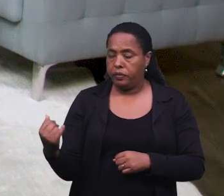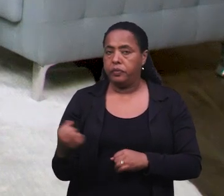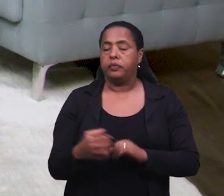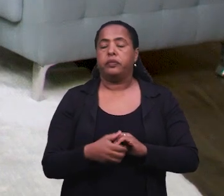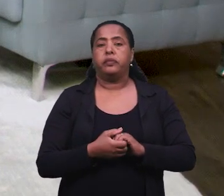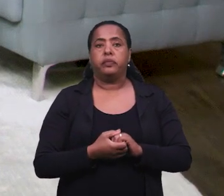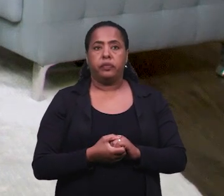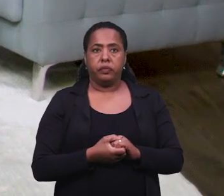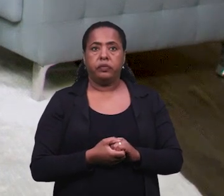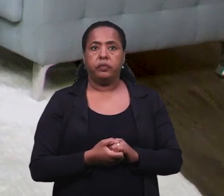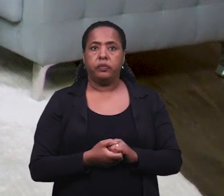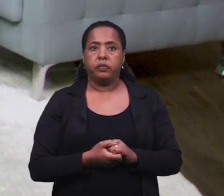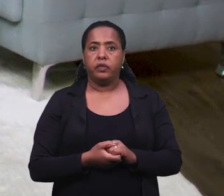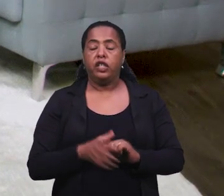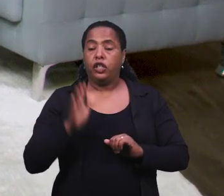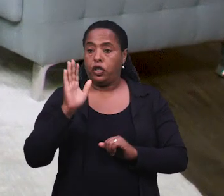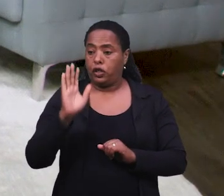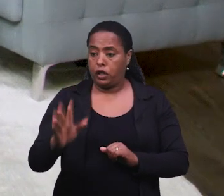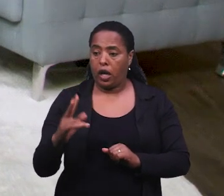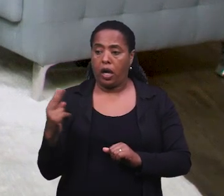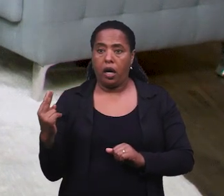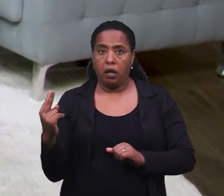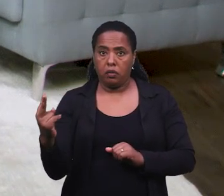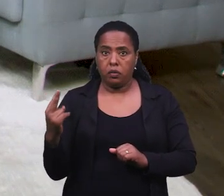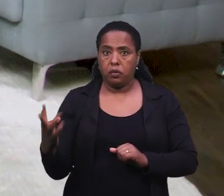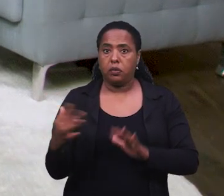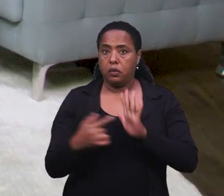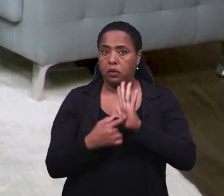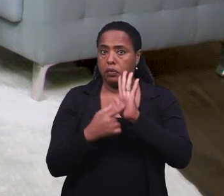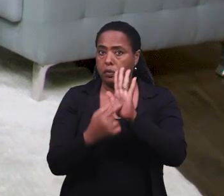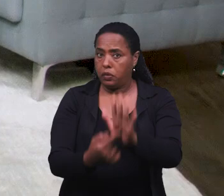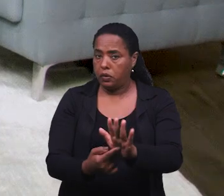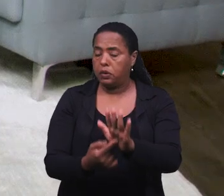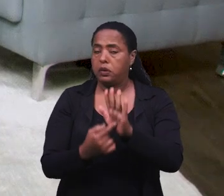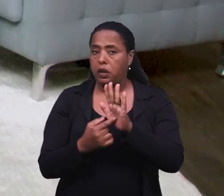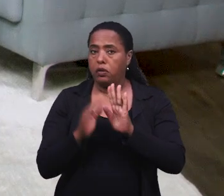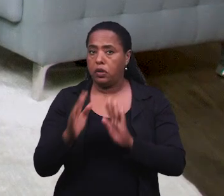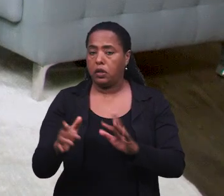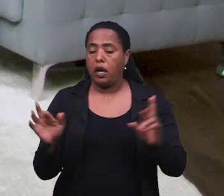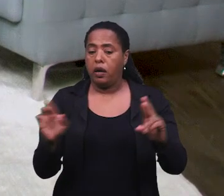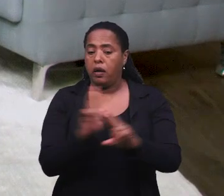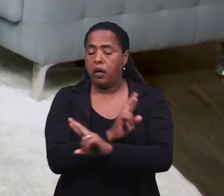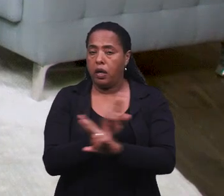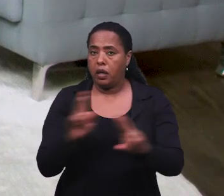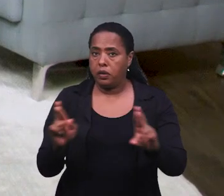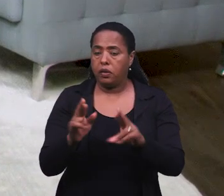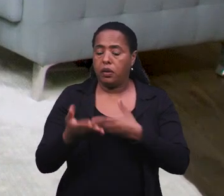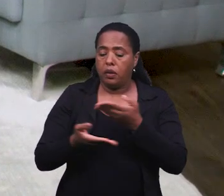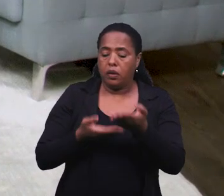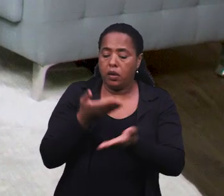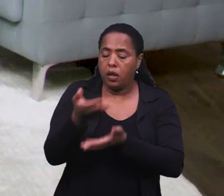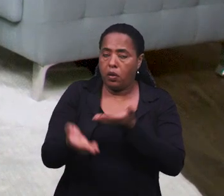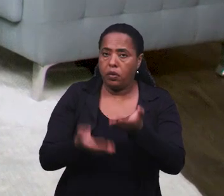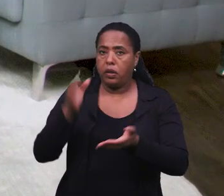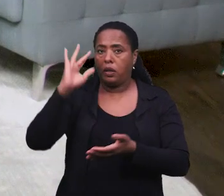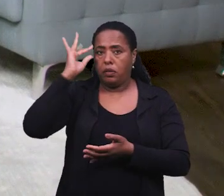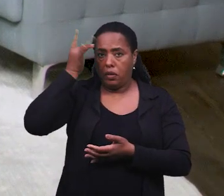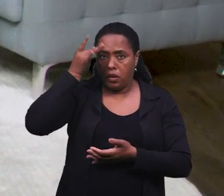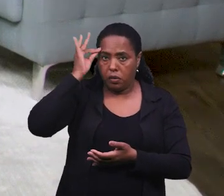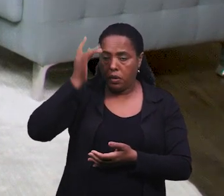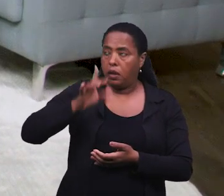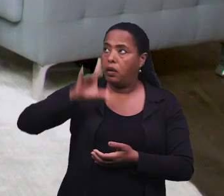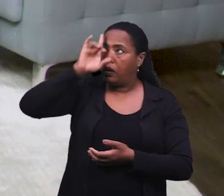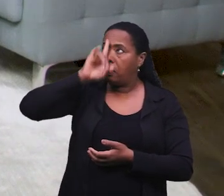ativos nas atividades que acontecem diariamente nas nossas igrejas. E a gente